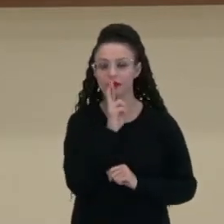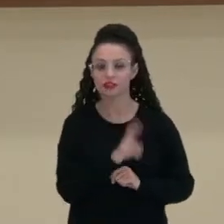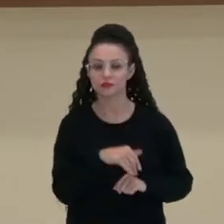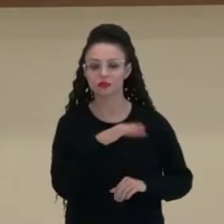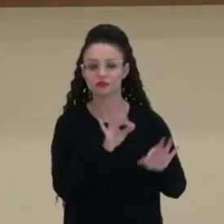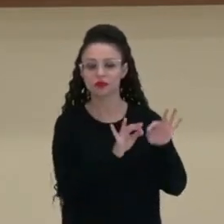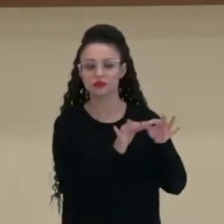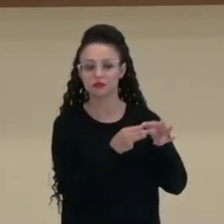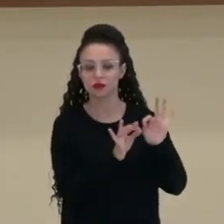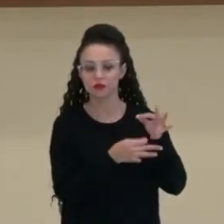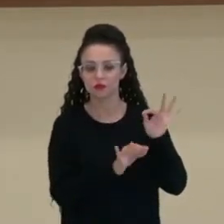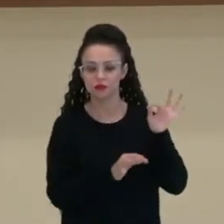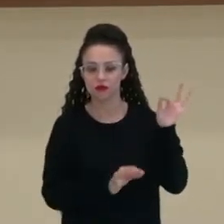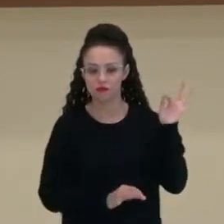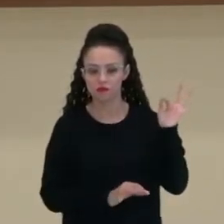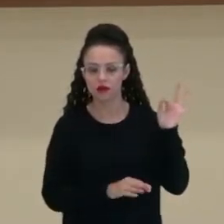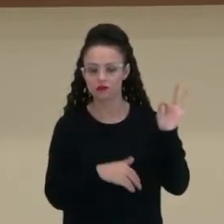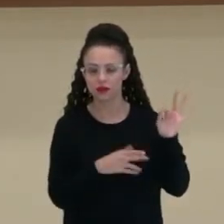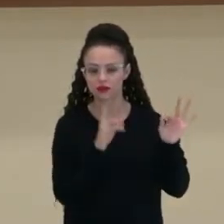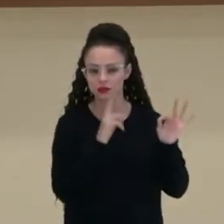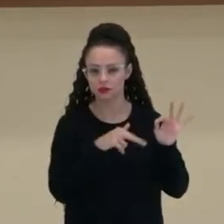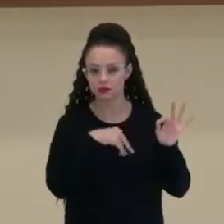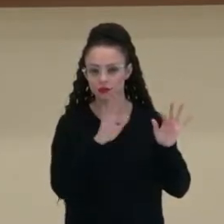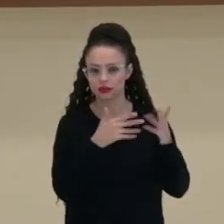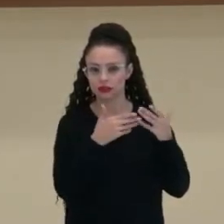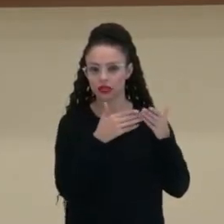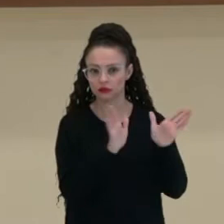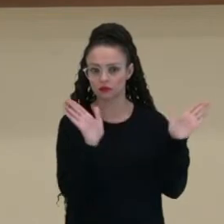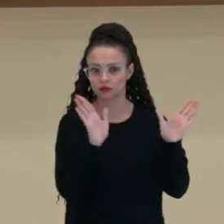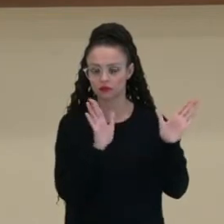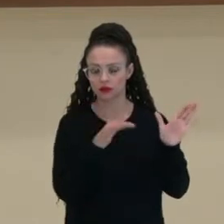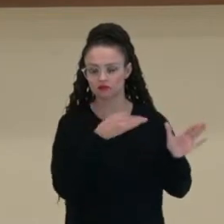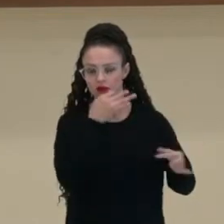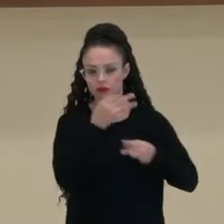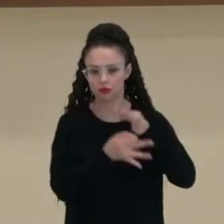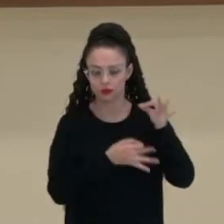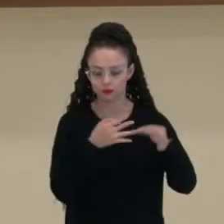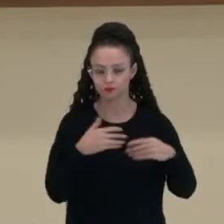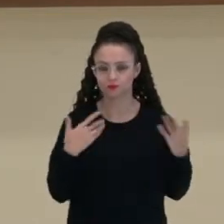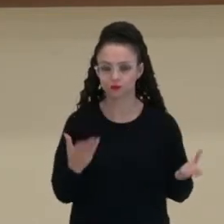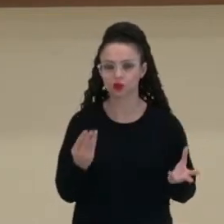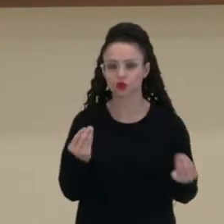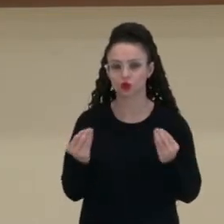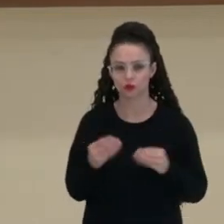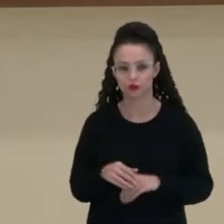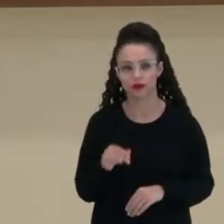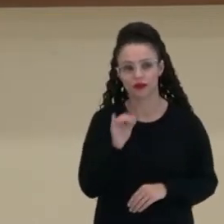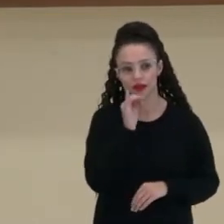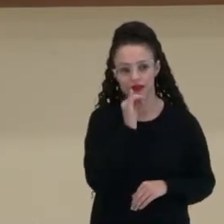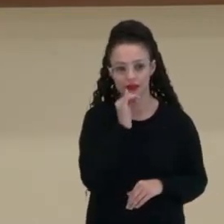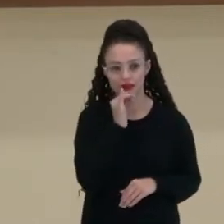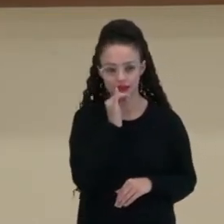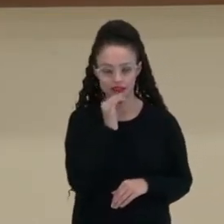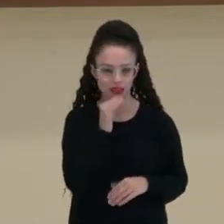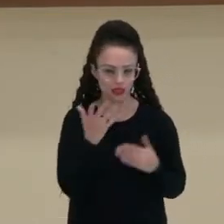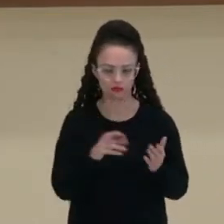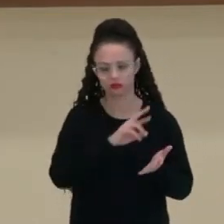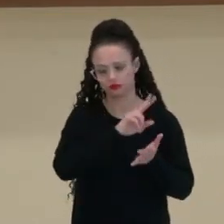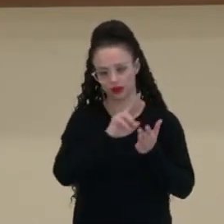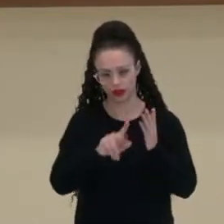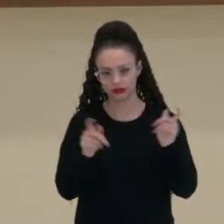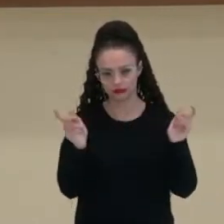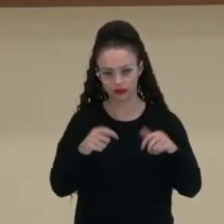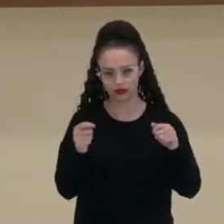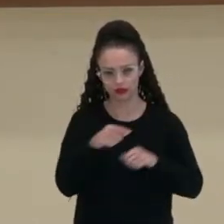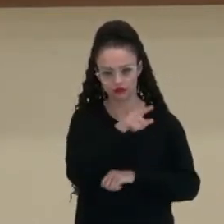Mais dissertativa, que possa ter uma resposta mais ampla, argumentando até. Um exemplo, dentre várias possibilidades